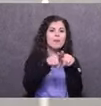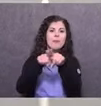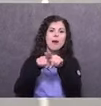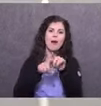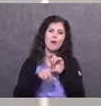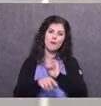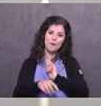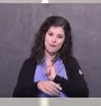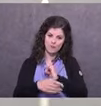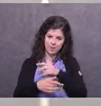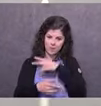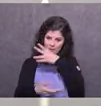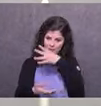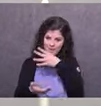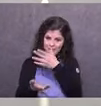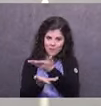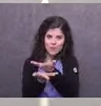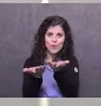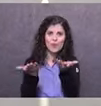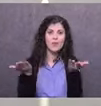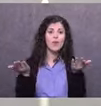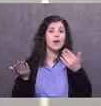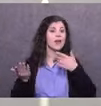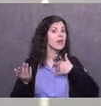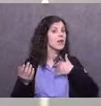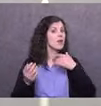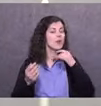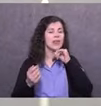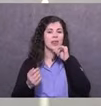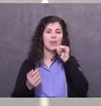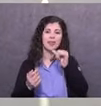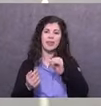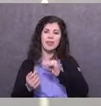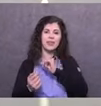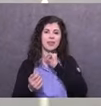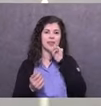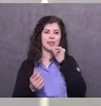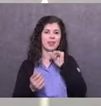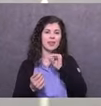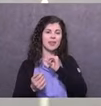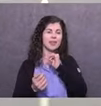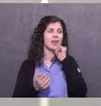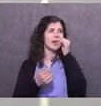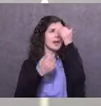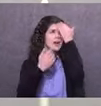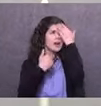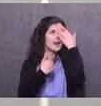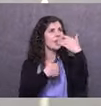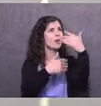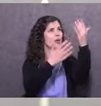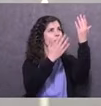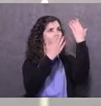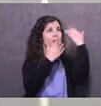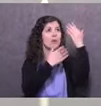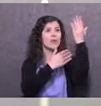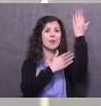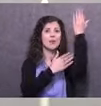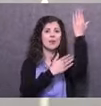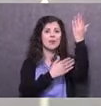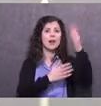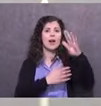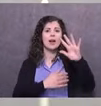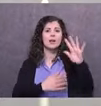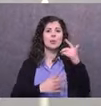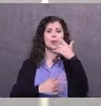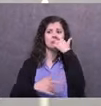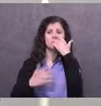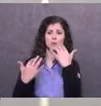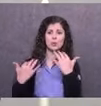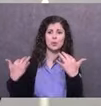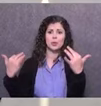Hei de louvar-vos no meio da assembleia,